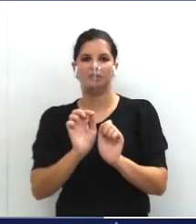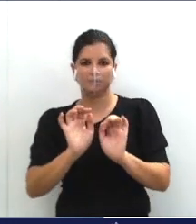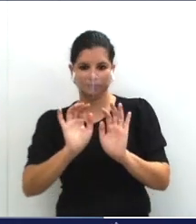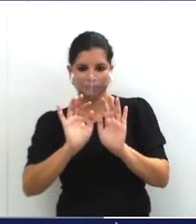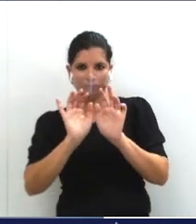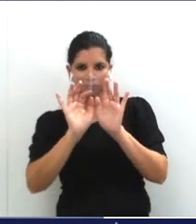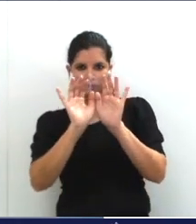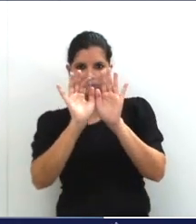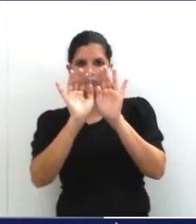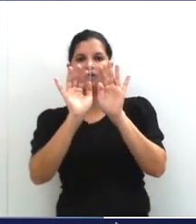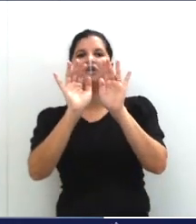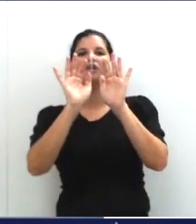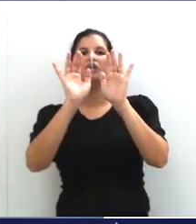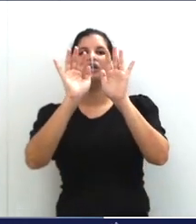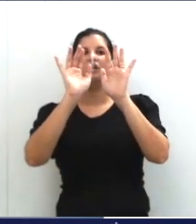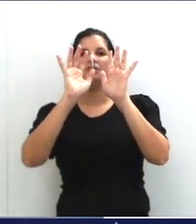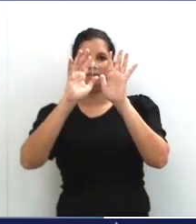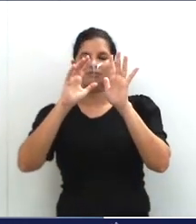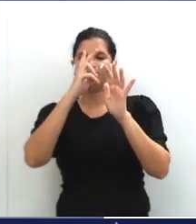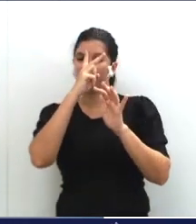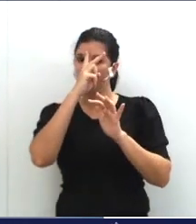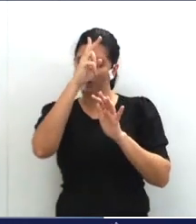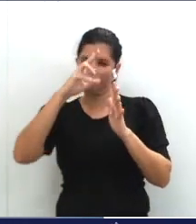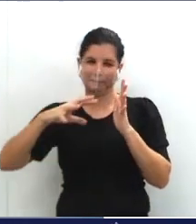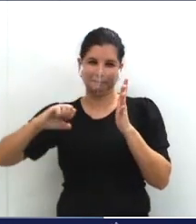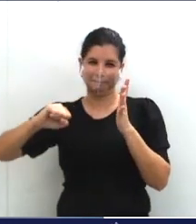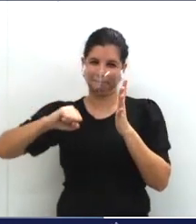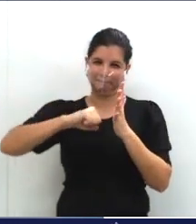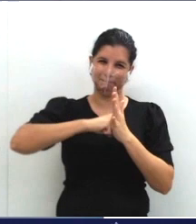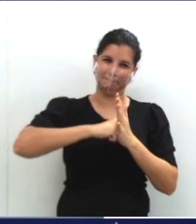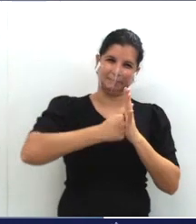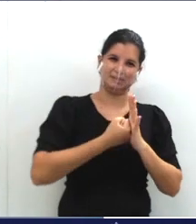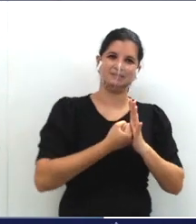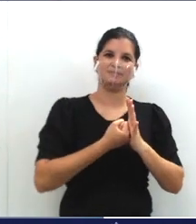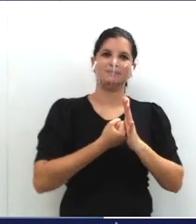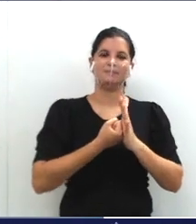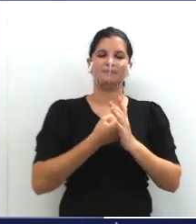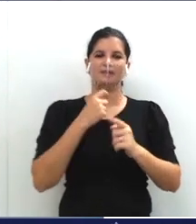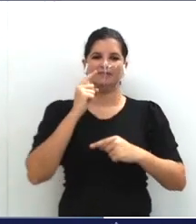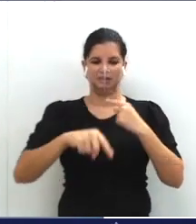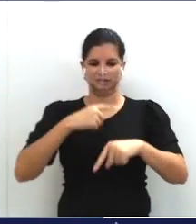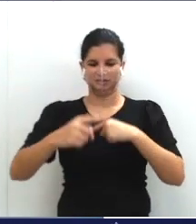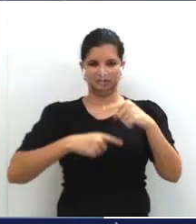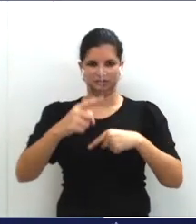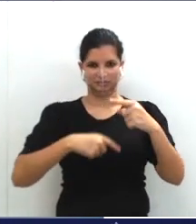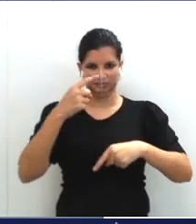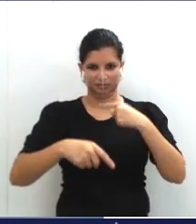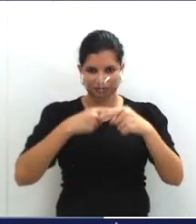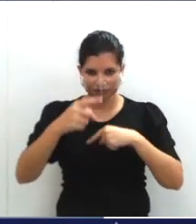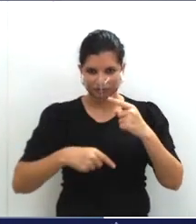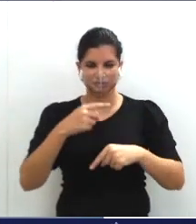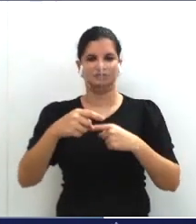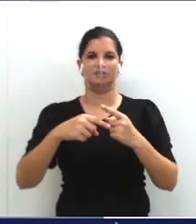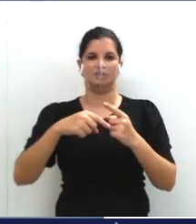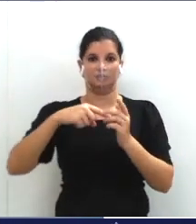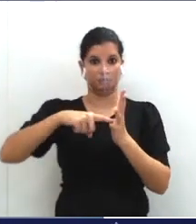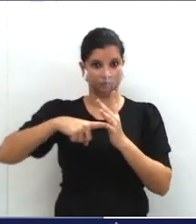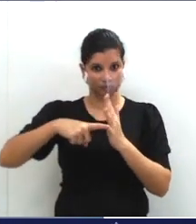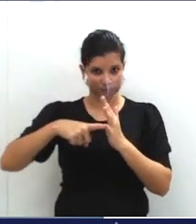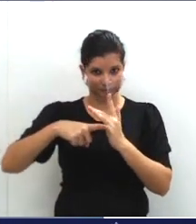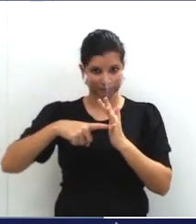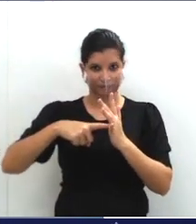né, que é conduzido a uma alta pressão por uma tubulação que vai fazer girar as pás